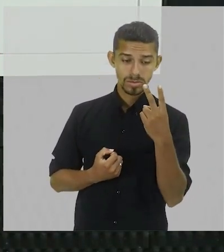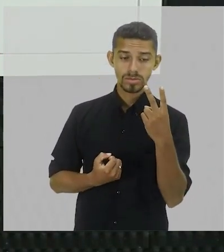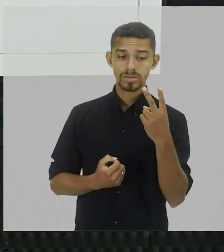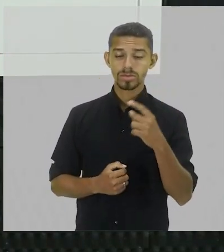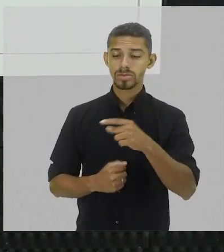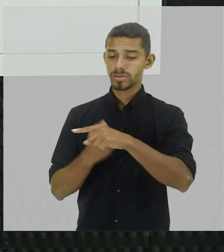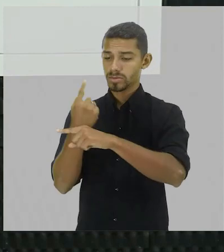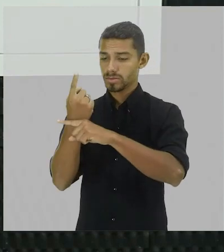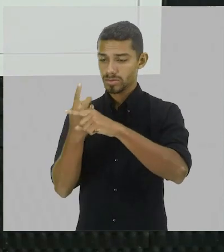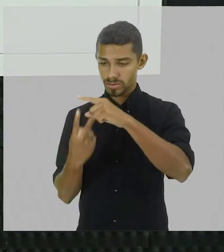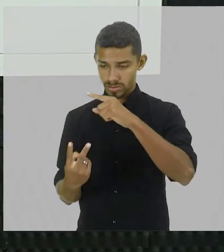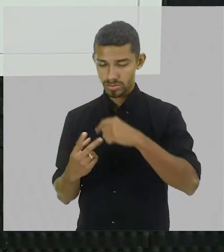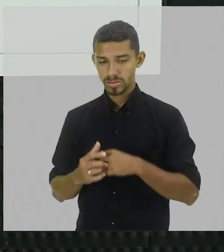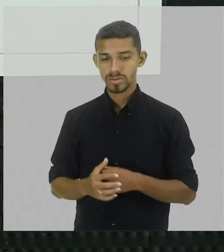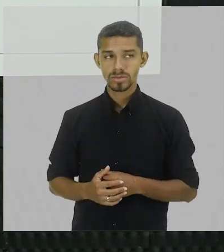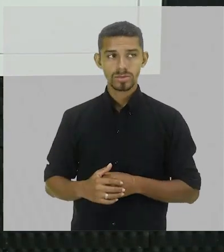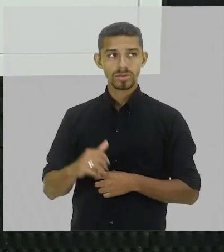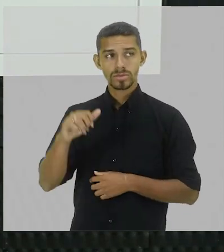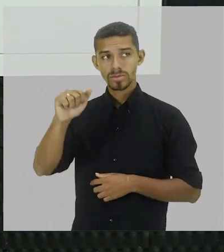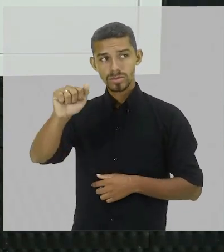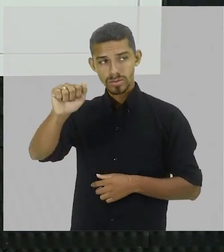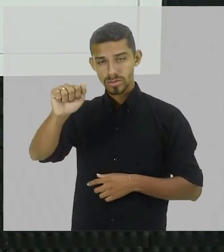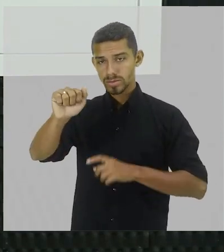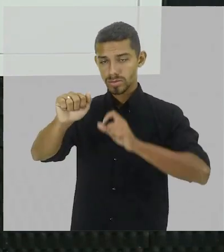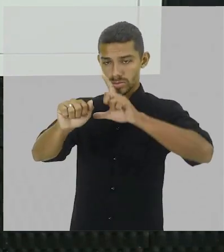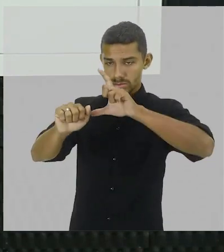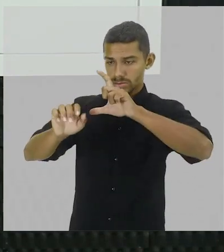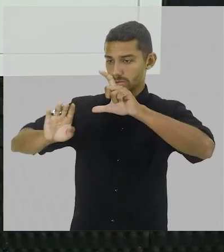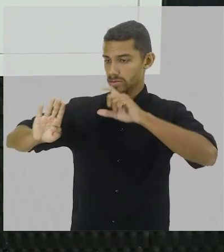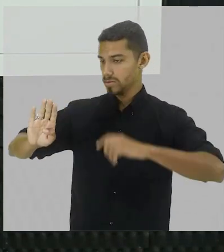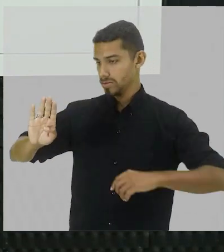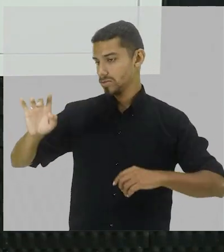1/3 da área da base